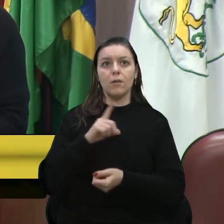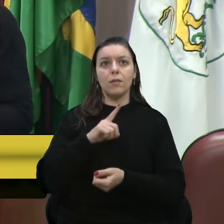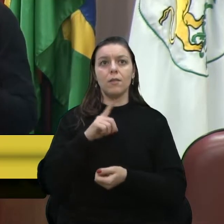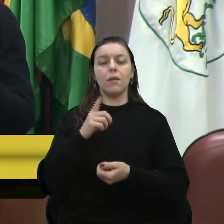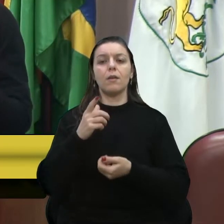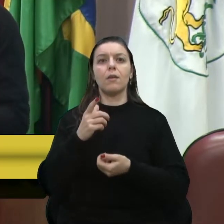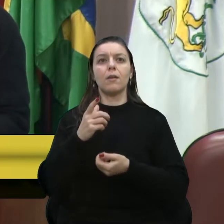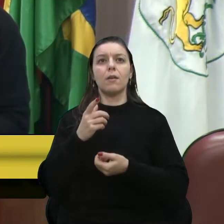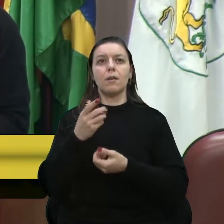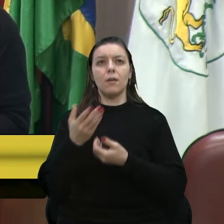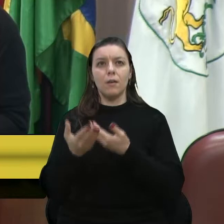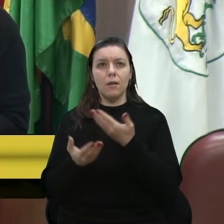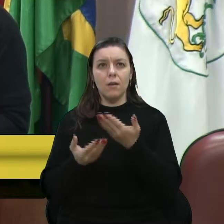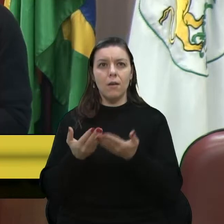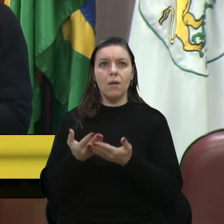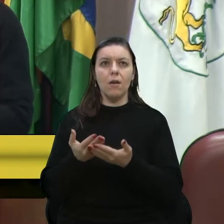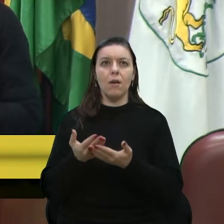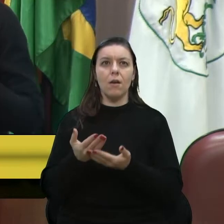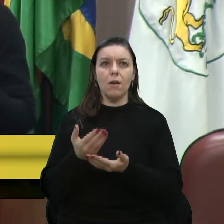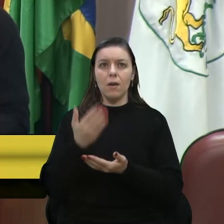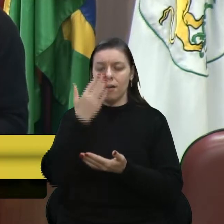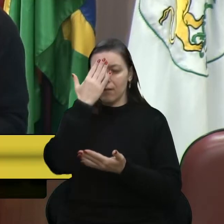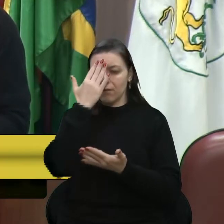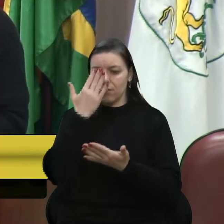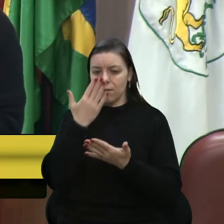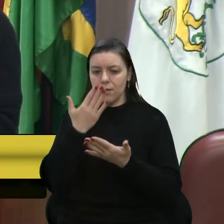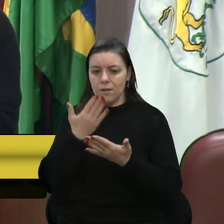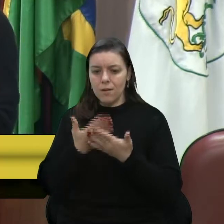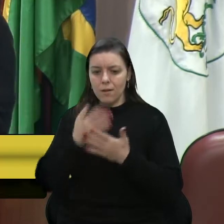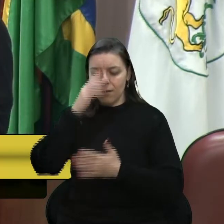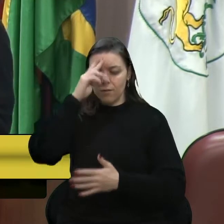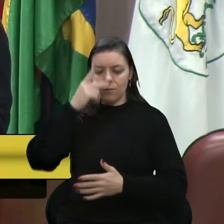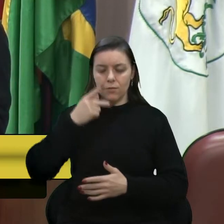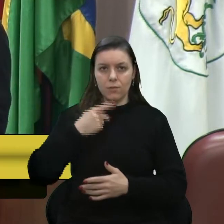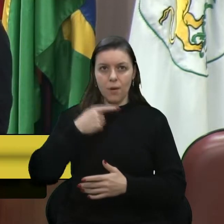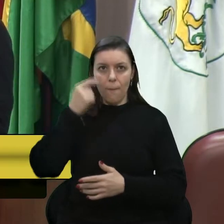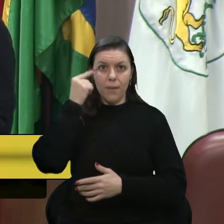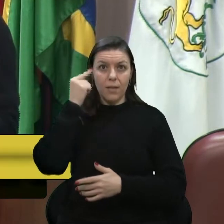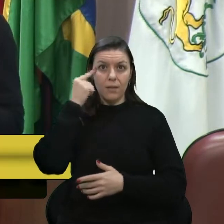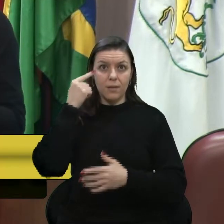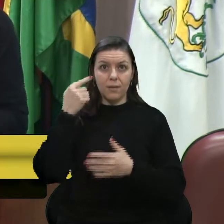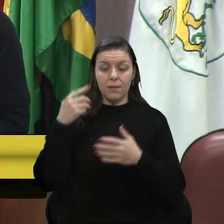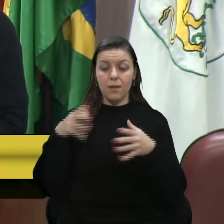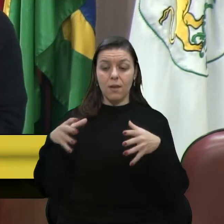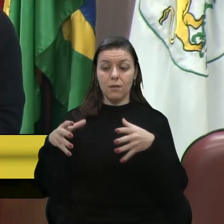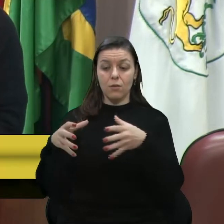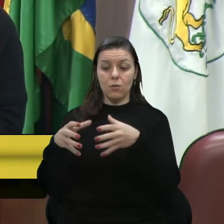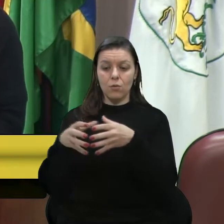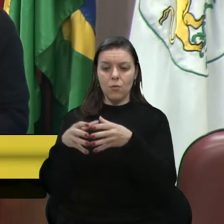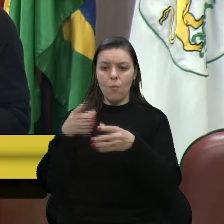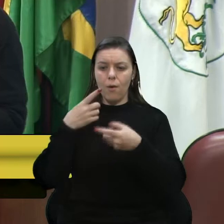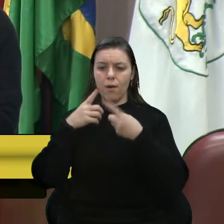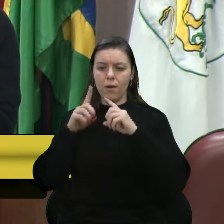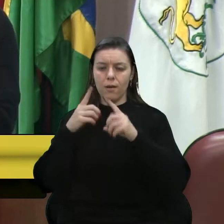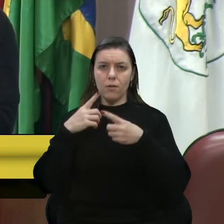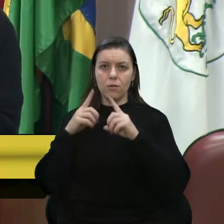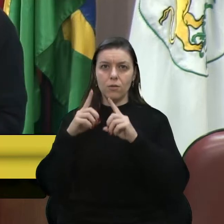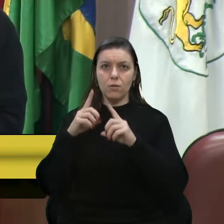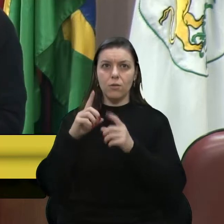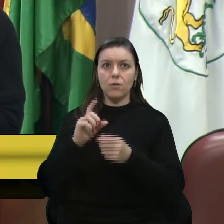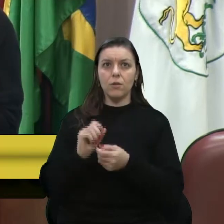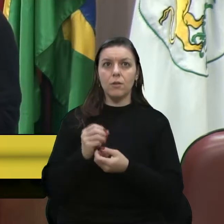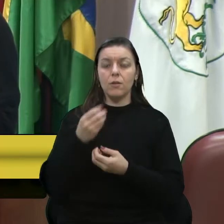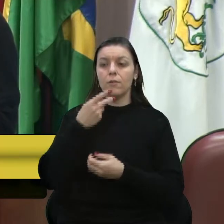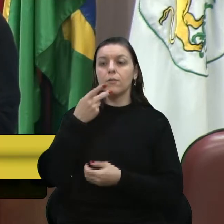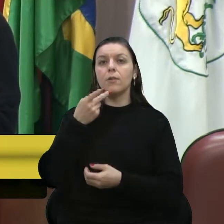tratar de autoconfiança, de autoconhecimento, do pensar coletivo crítico, consegue